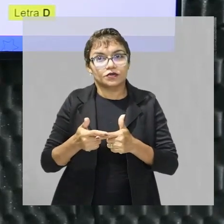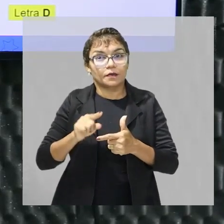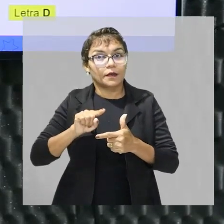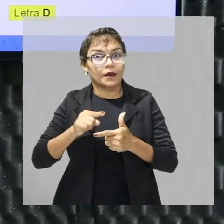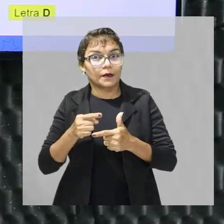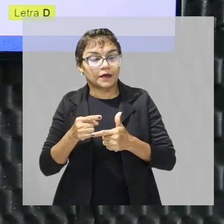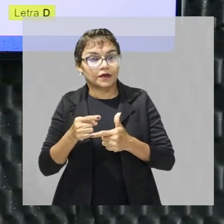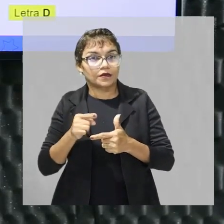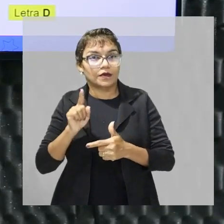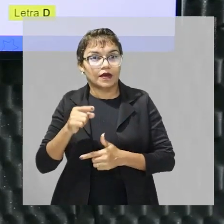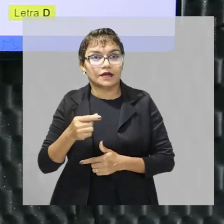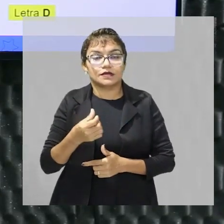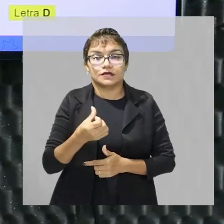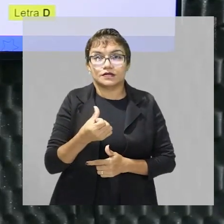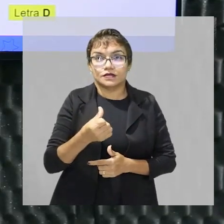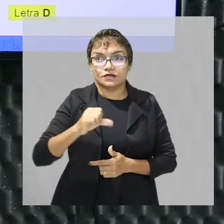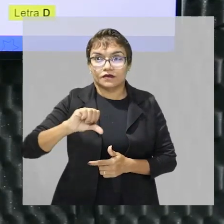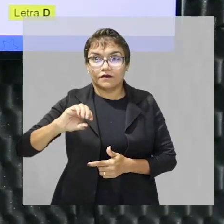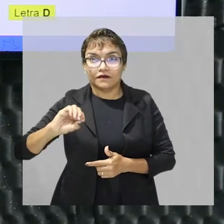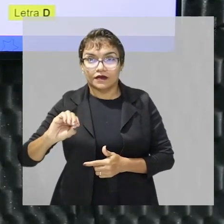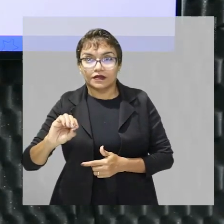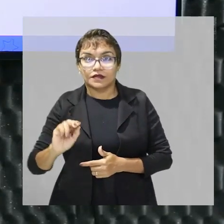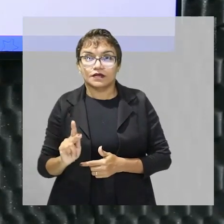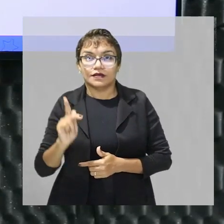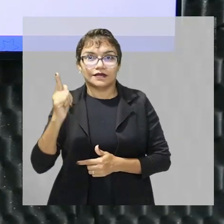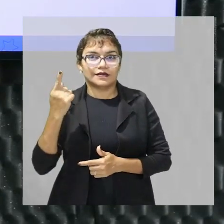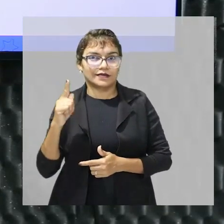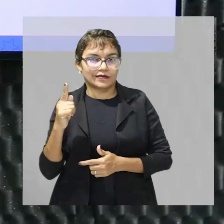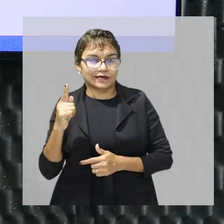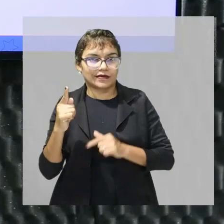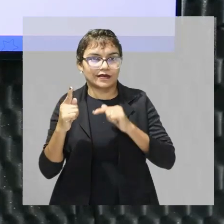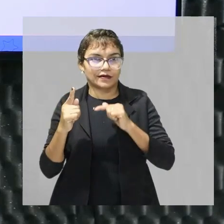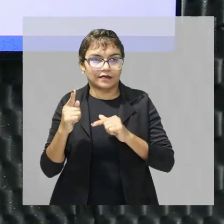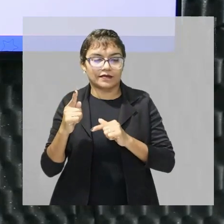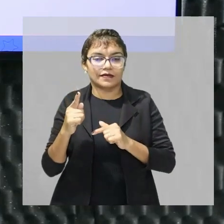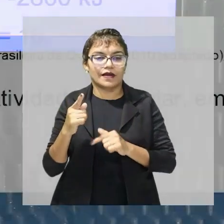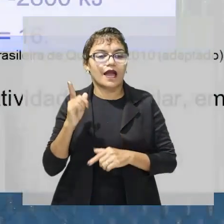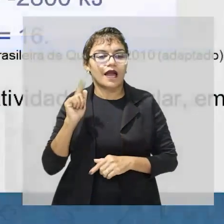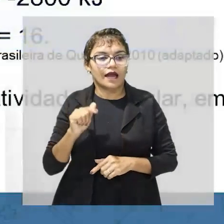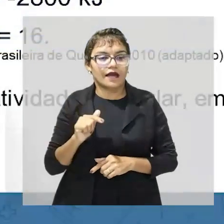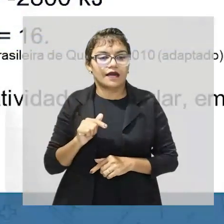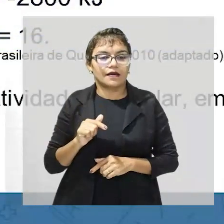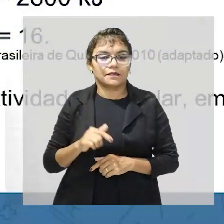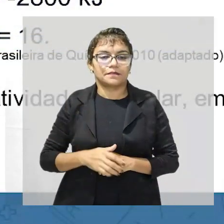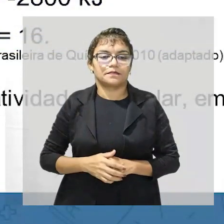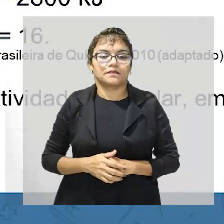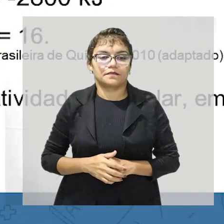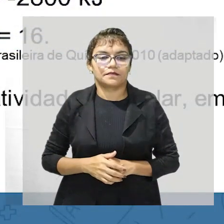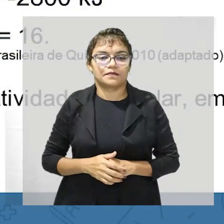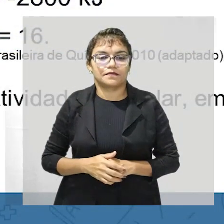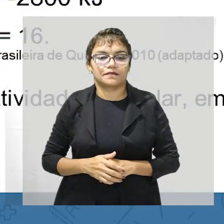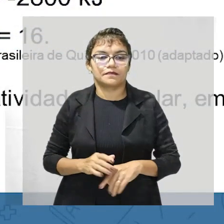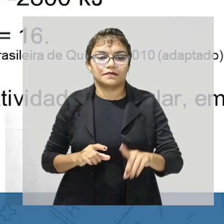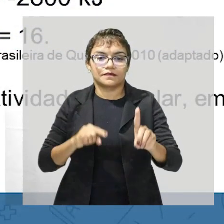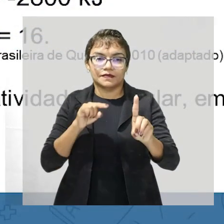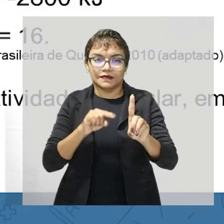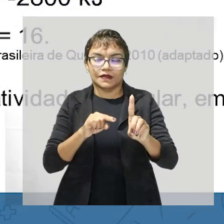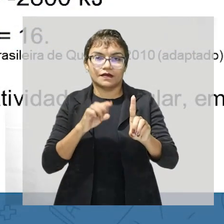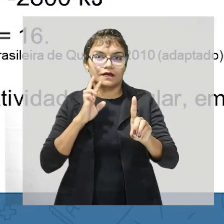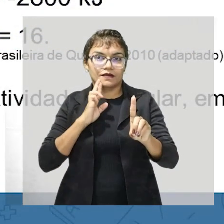1.690 quilogramas. 690 vai me dar a alternativa letra D. Beleza,